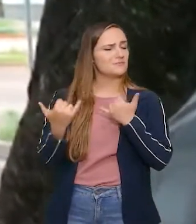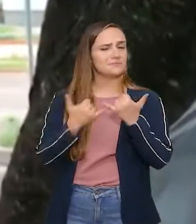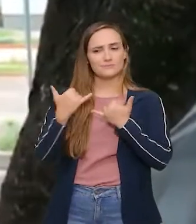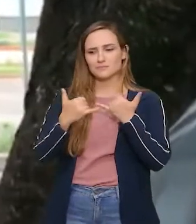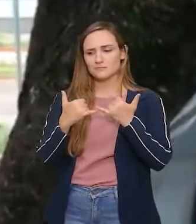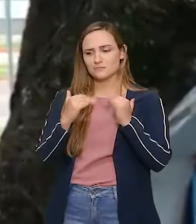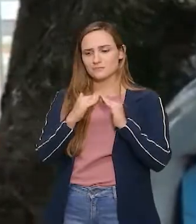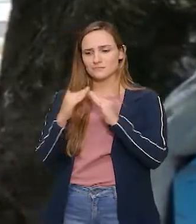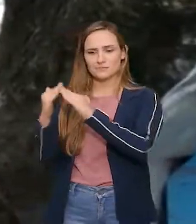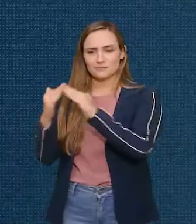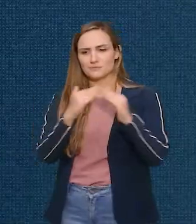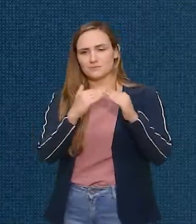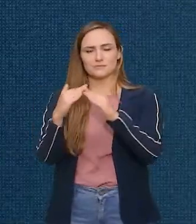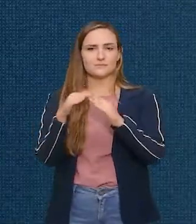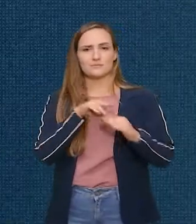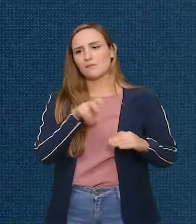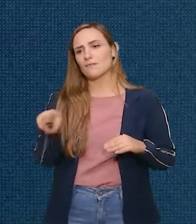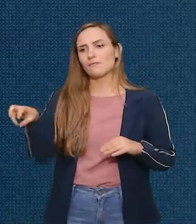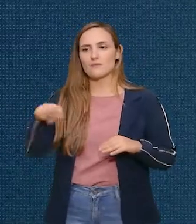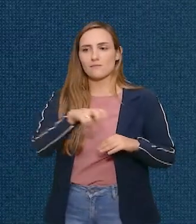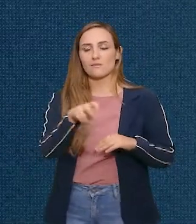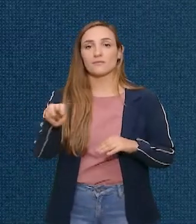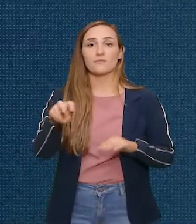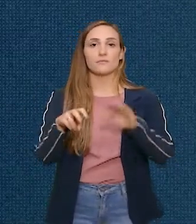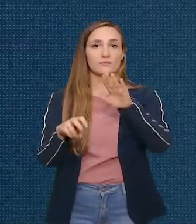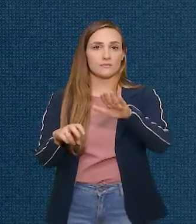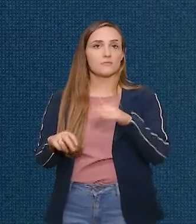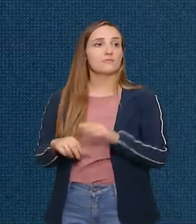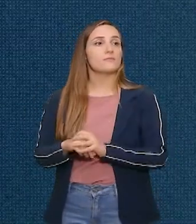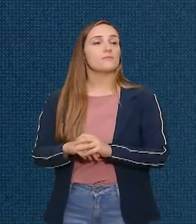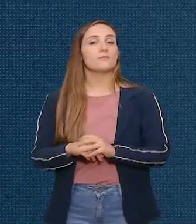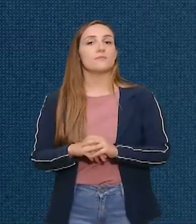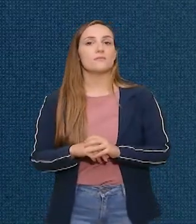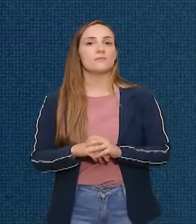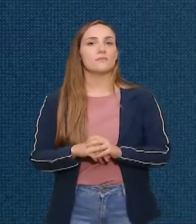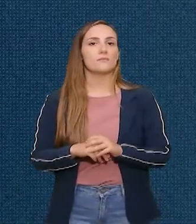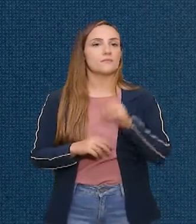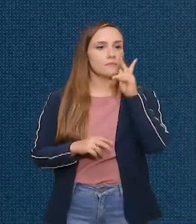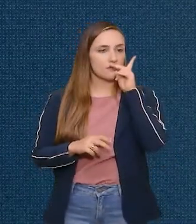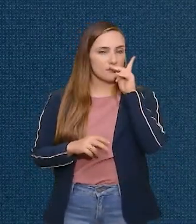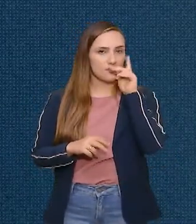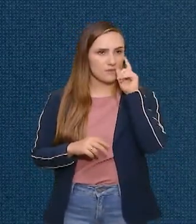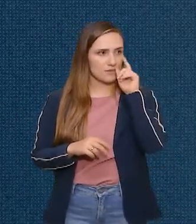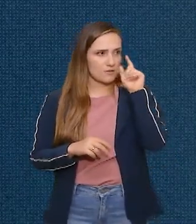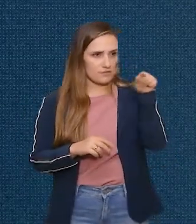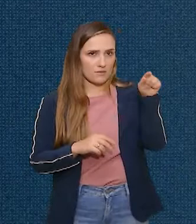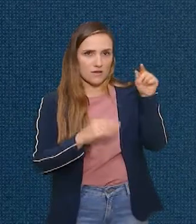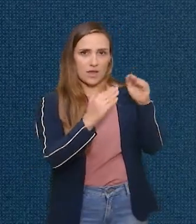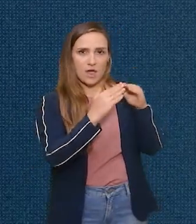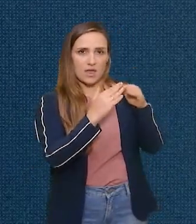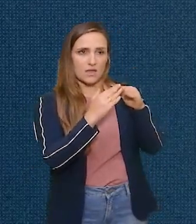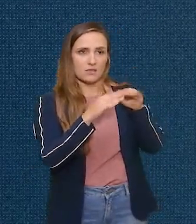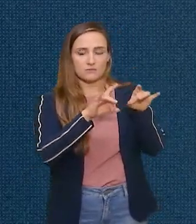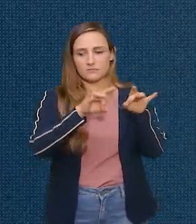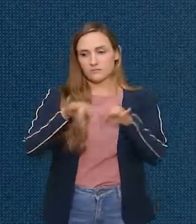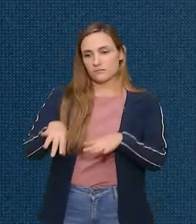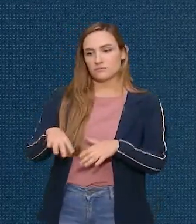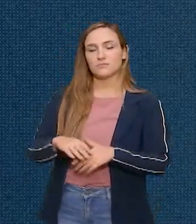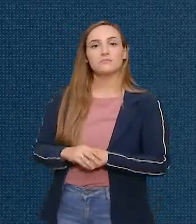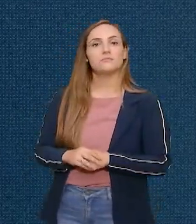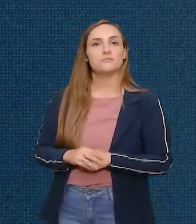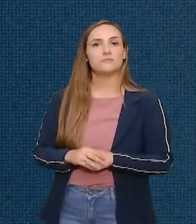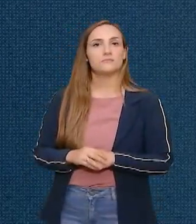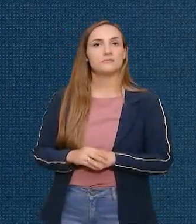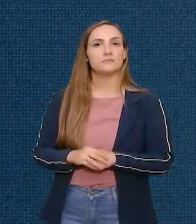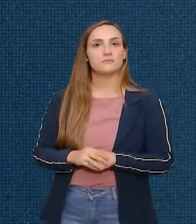condomínio durante o dia. Sequela passou a viver na rua depois que os donos se mudaram e deixaram ele para trás. Frequenta o